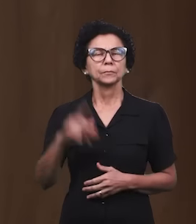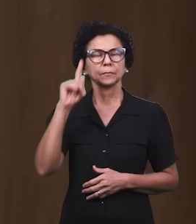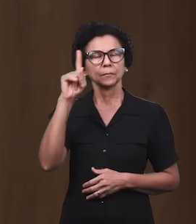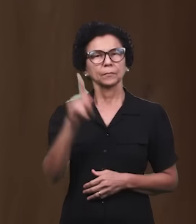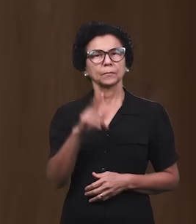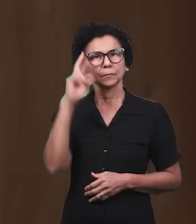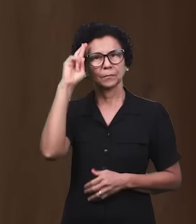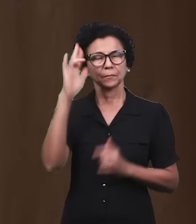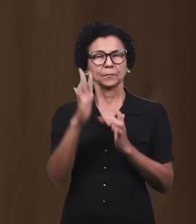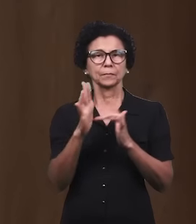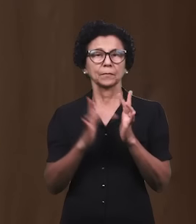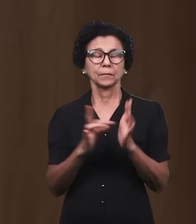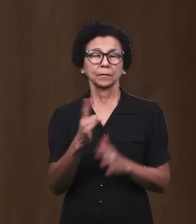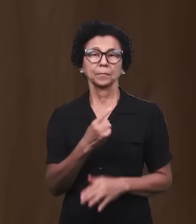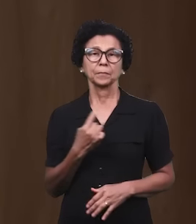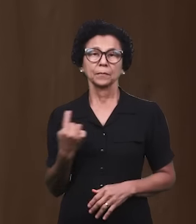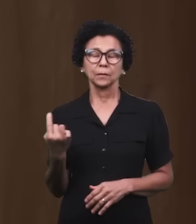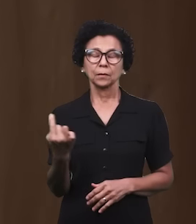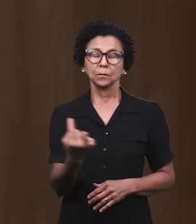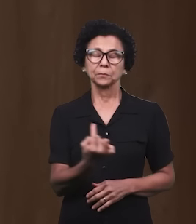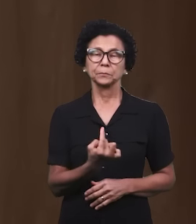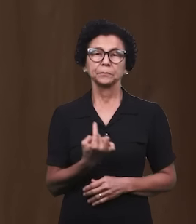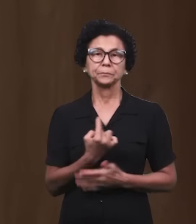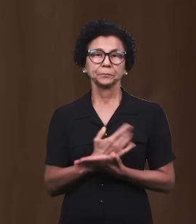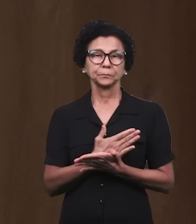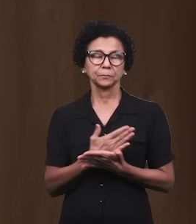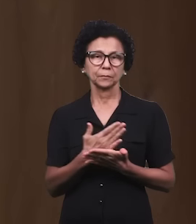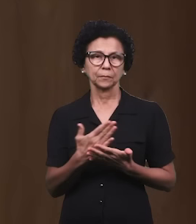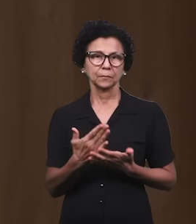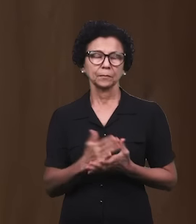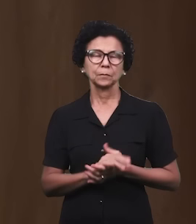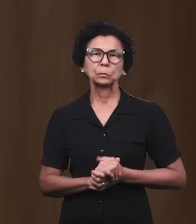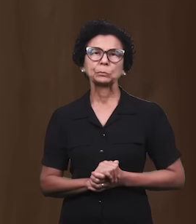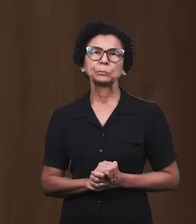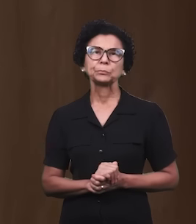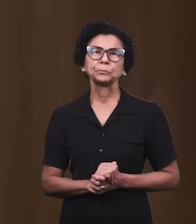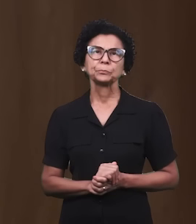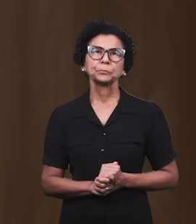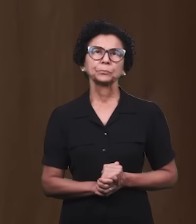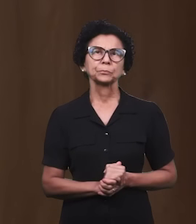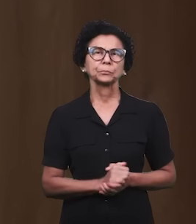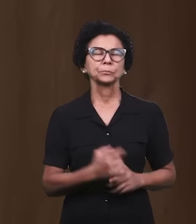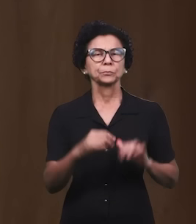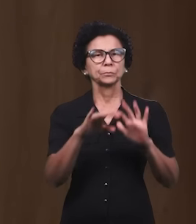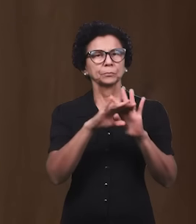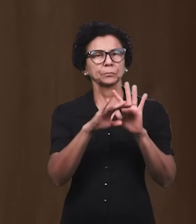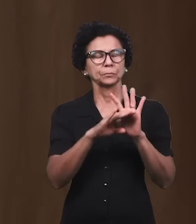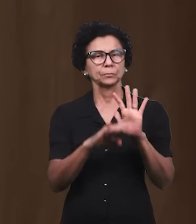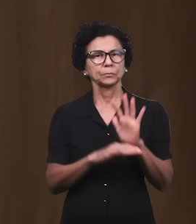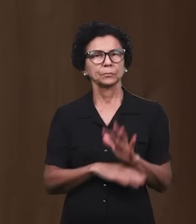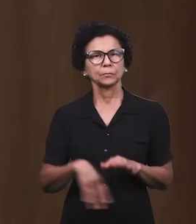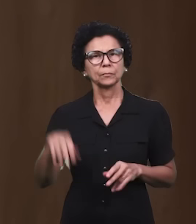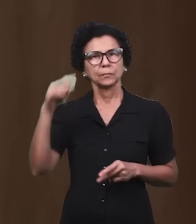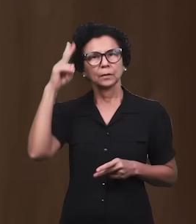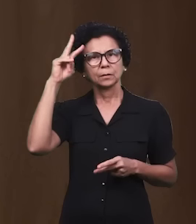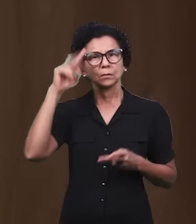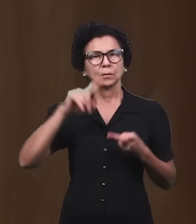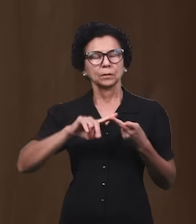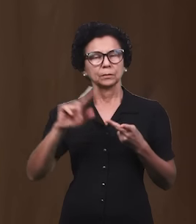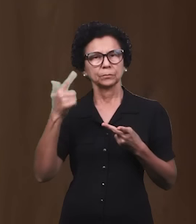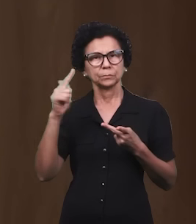A paz do Senhor a todos. Estamos iniciando mais uma vez o programa História